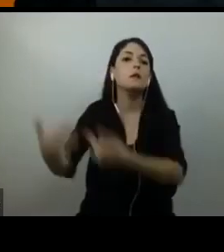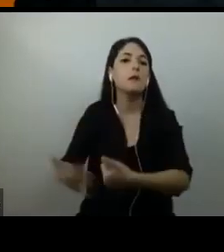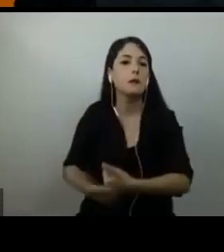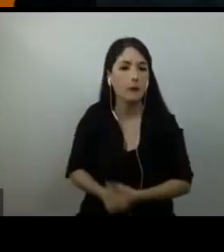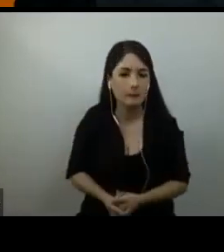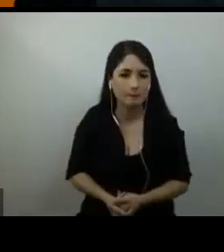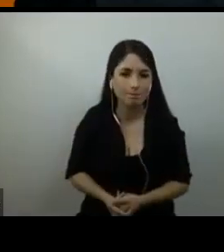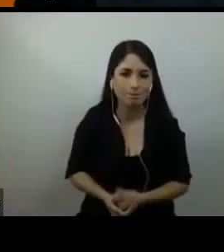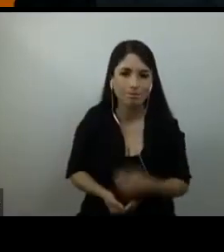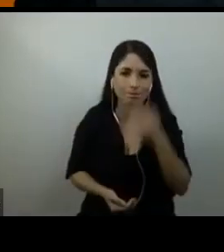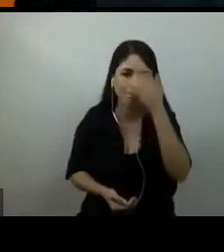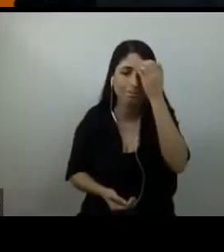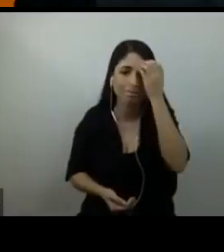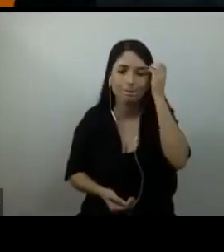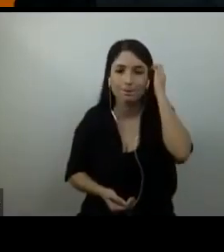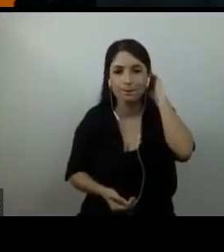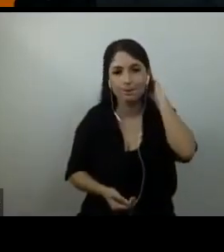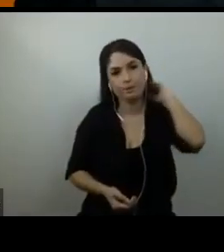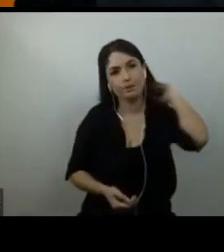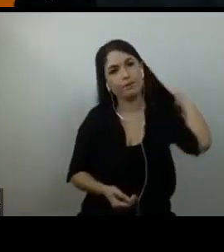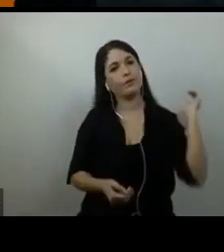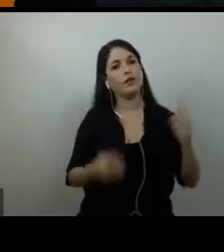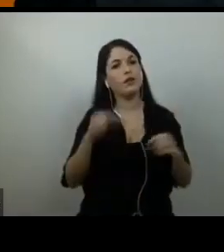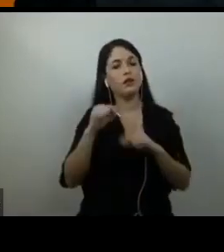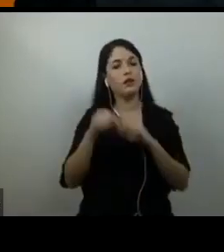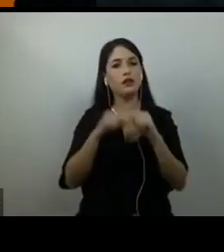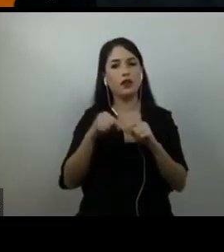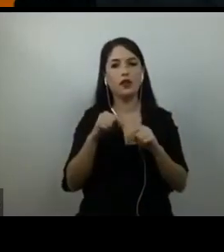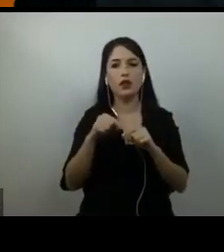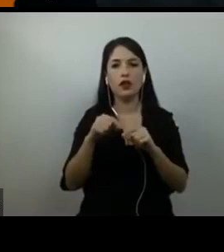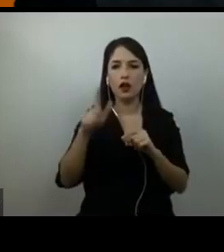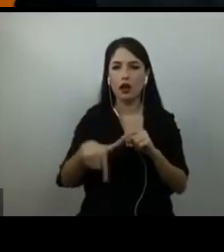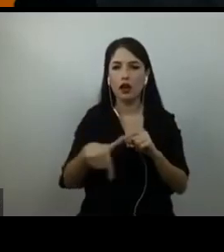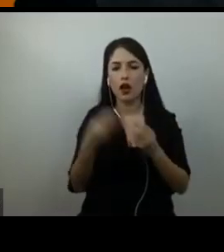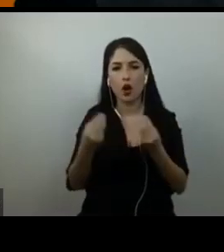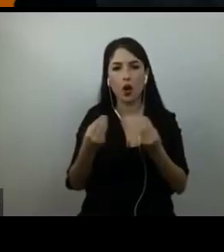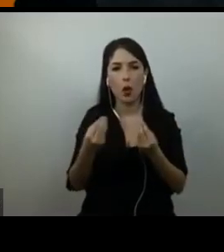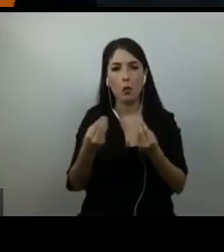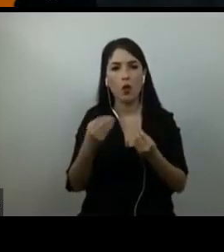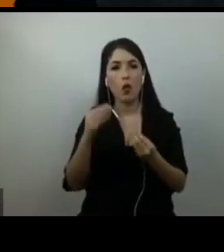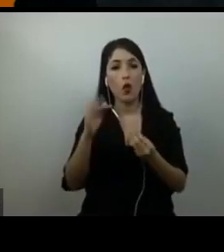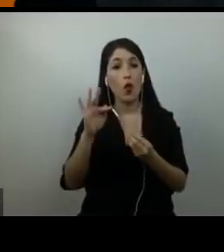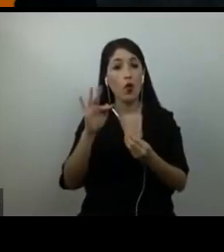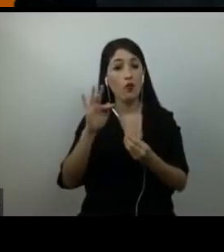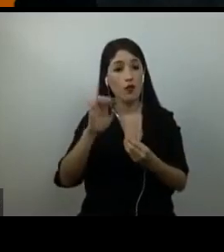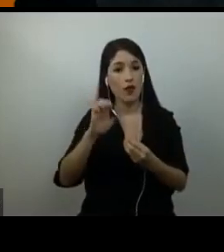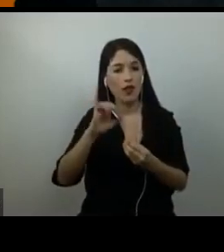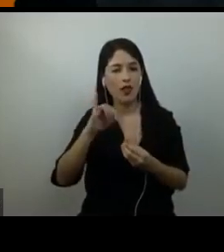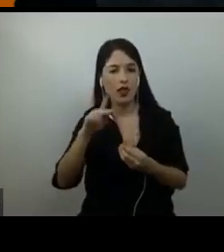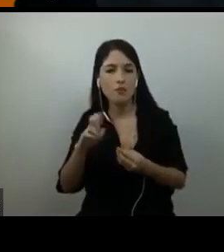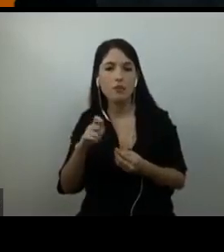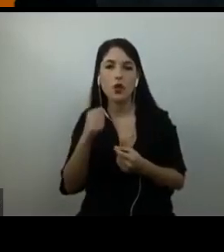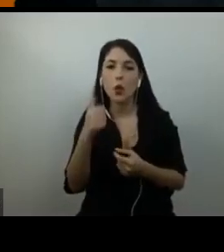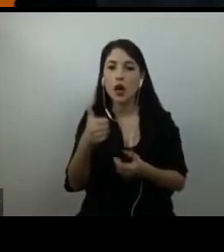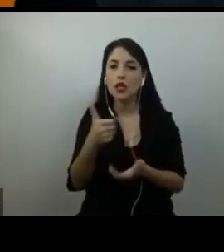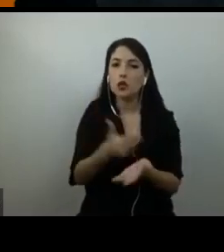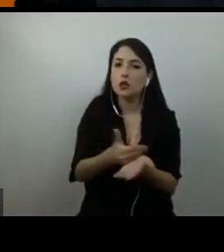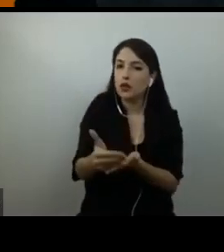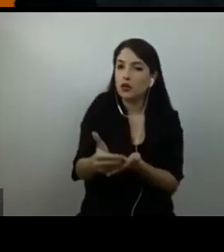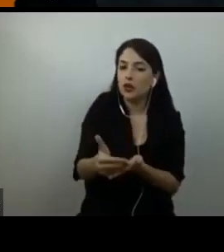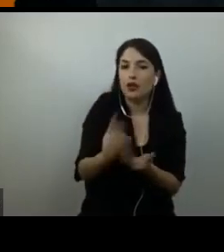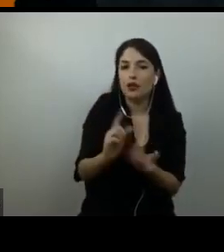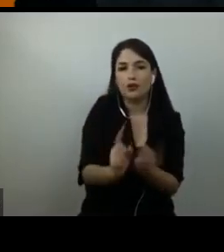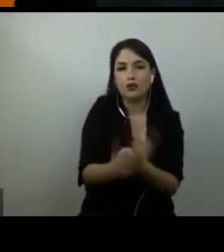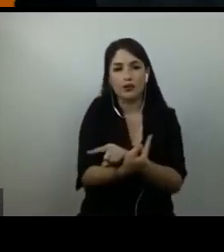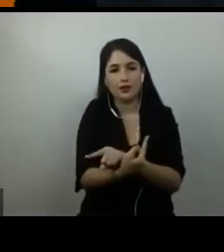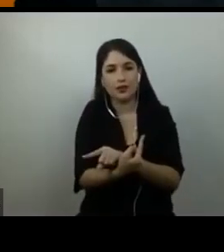pegando um pouco, né, da impressão de vocês. Como o Felipe terminou quase que introduzindo esse assunto, eu vou inverter agora, embora você tenha sido o